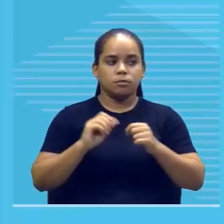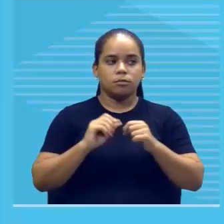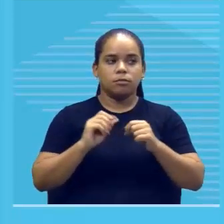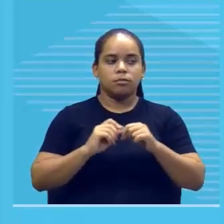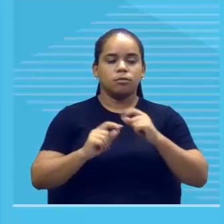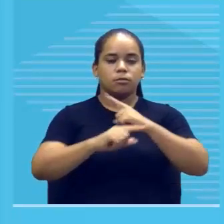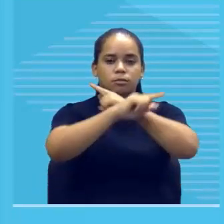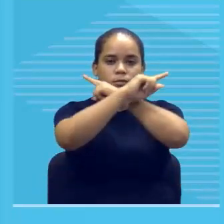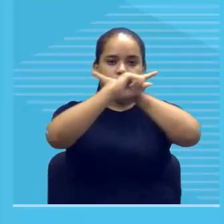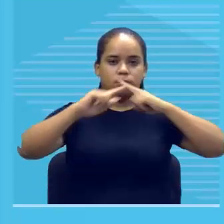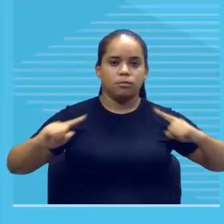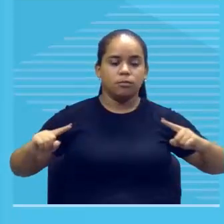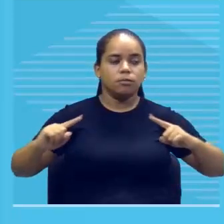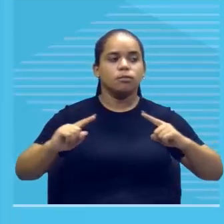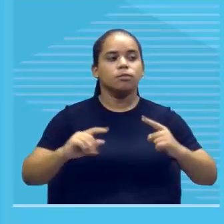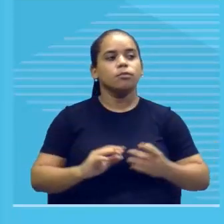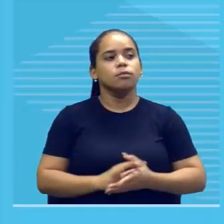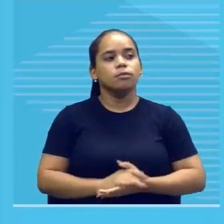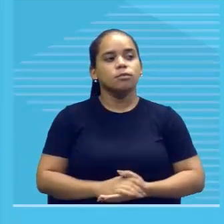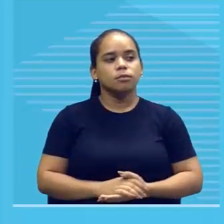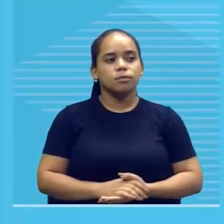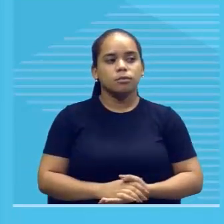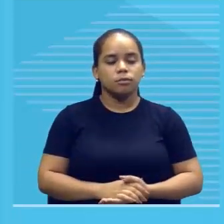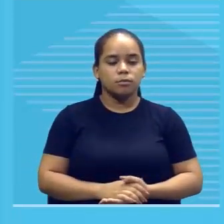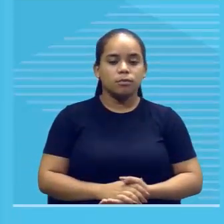produto dos meios pelos extremos